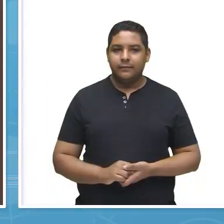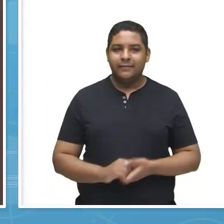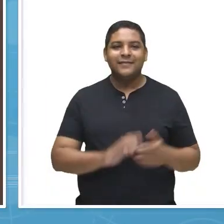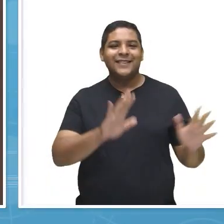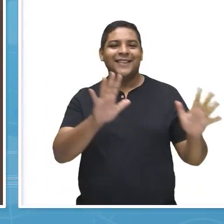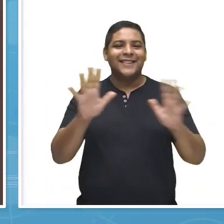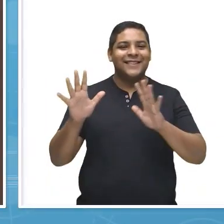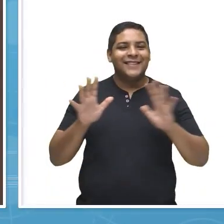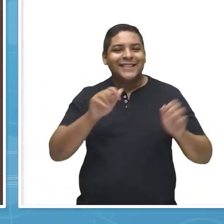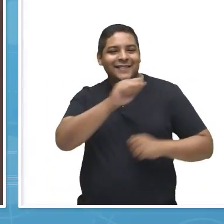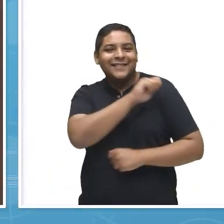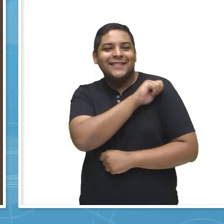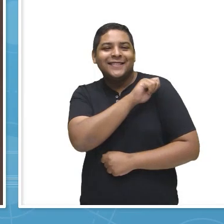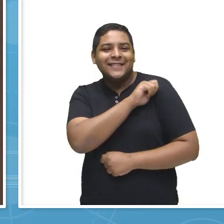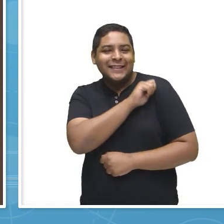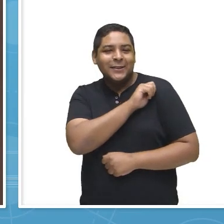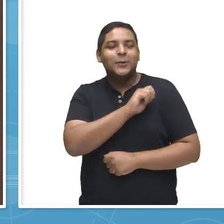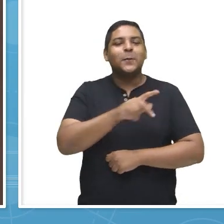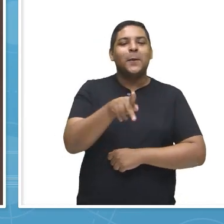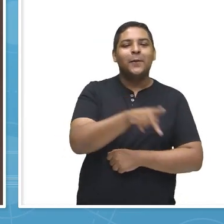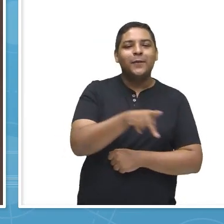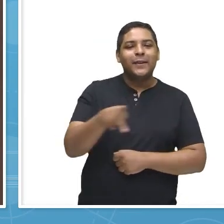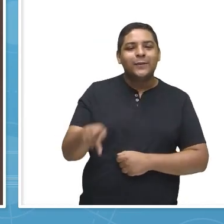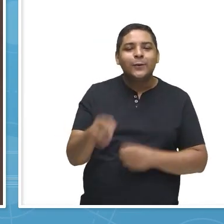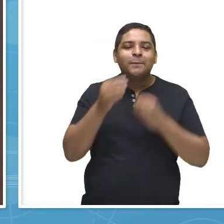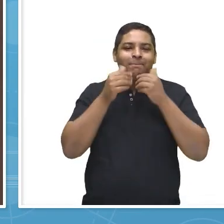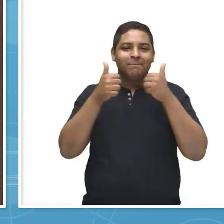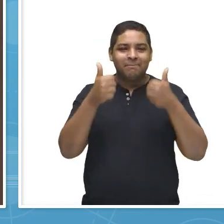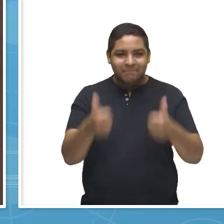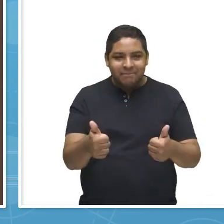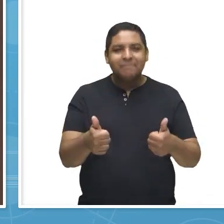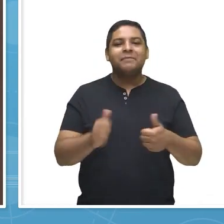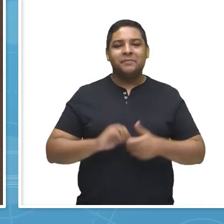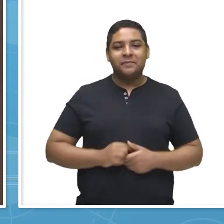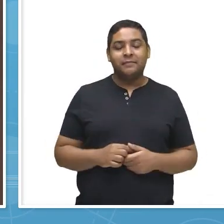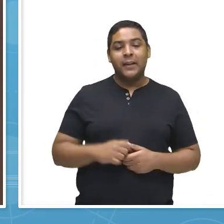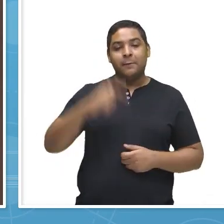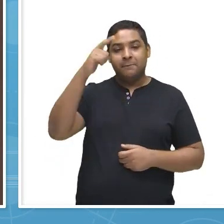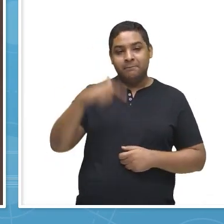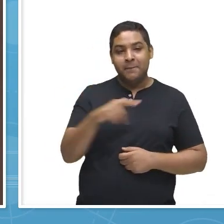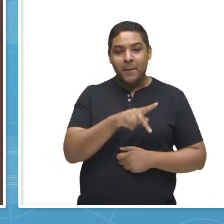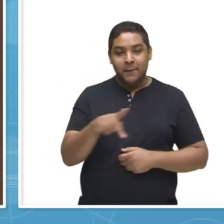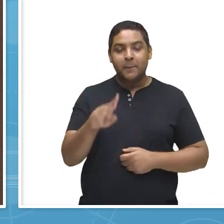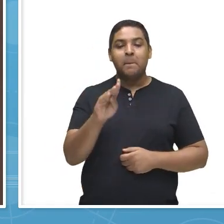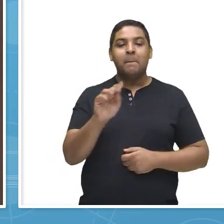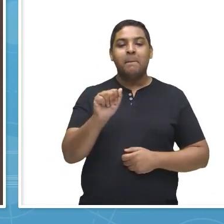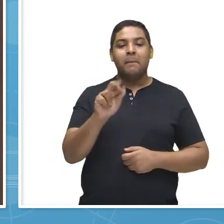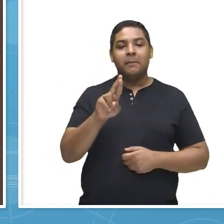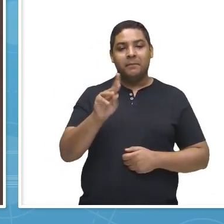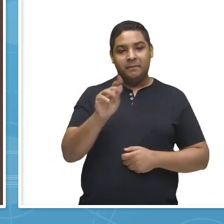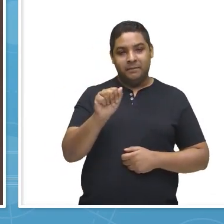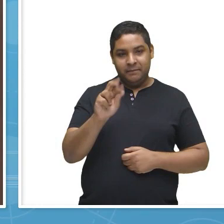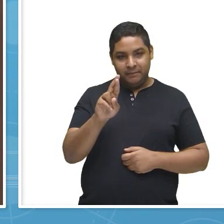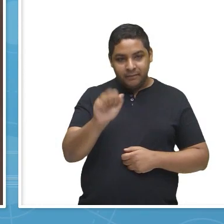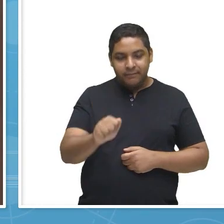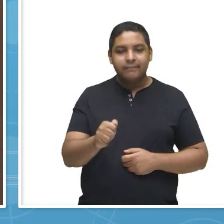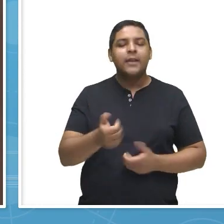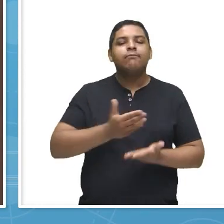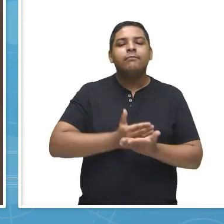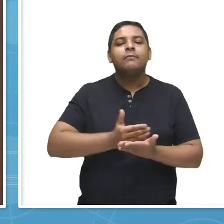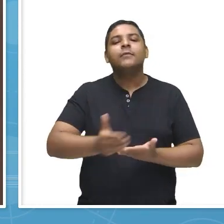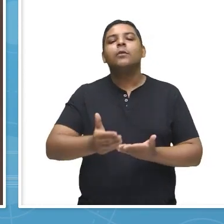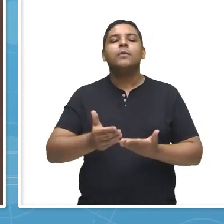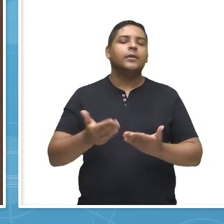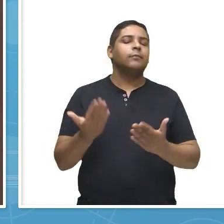Olá, queridos alunos, olá, professores, tudo bem com vocês? Eu sou a professora Bárbara Lizardo e nós estamos começando mais